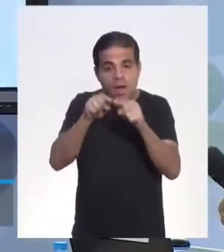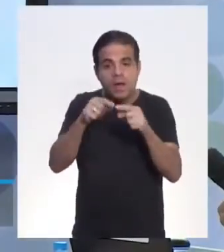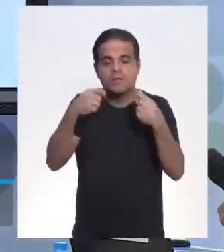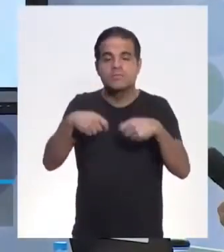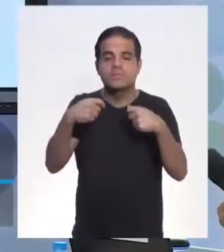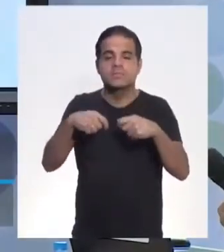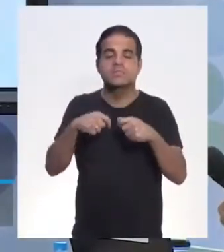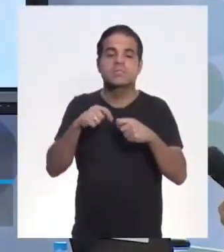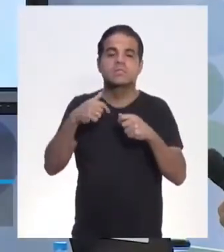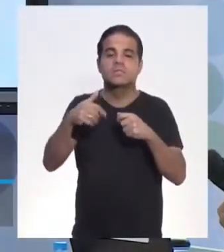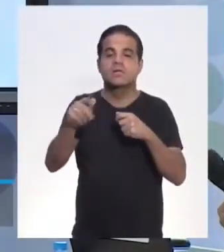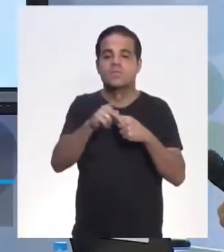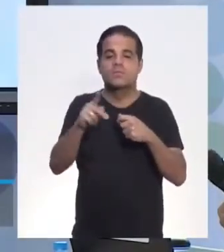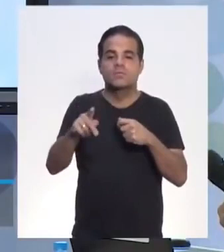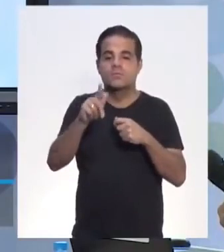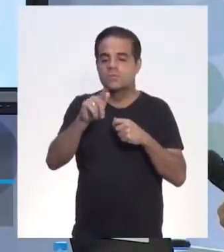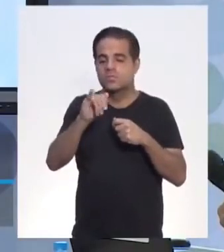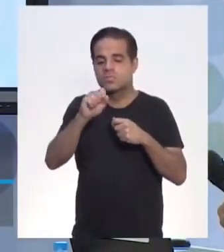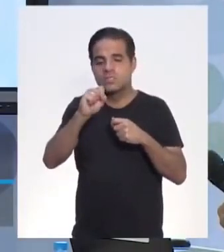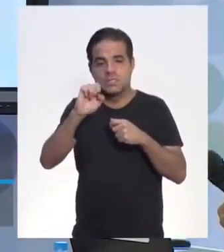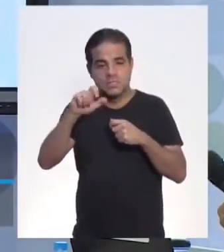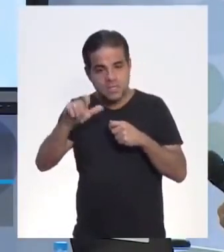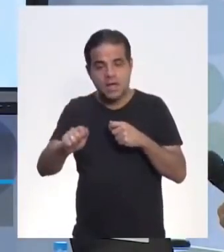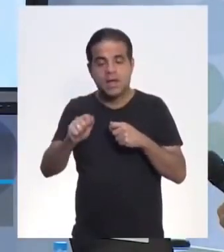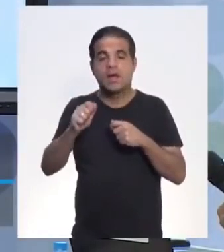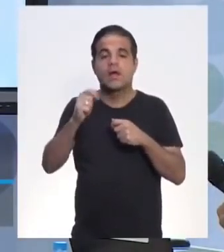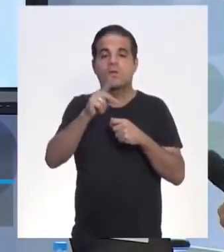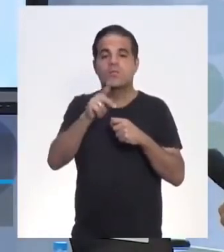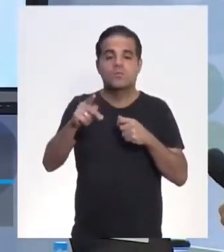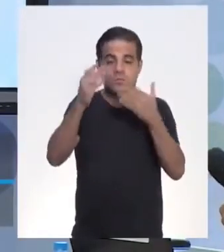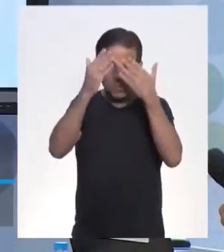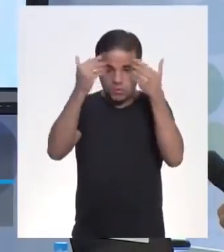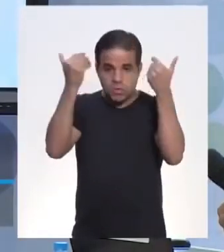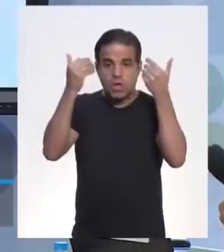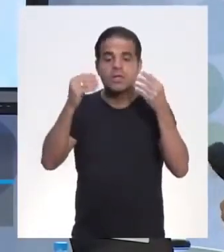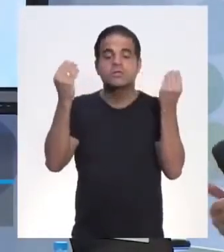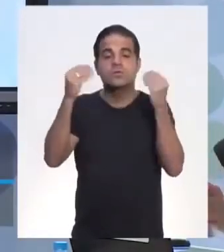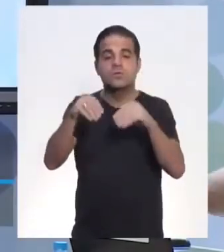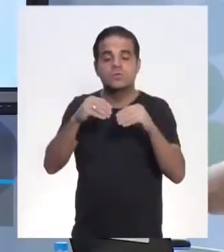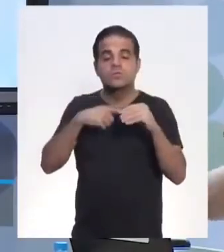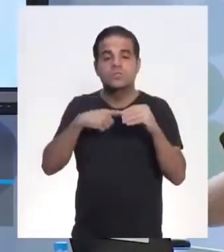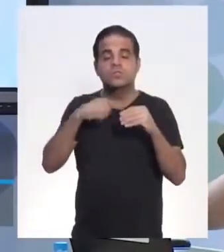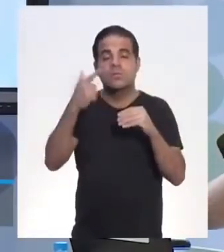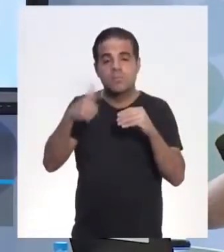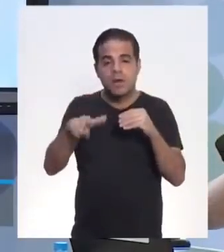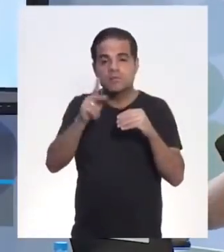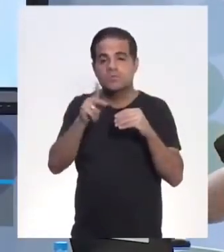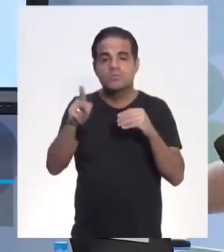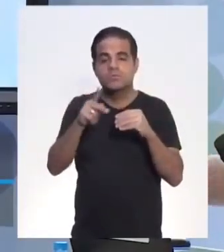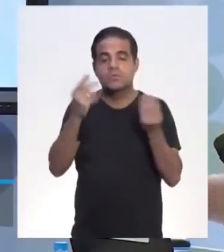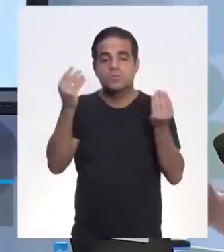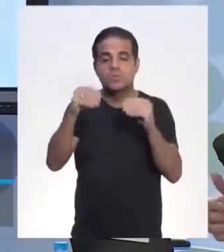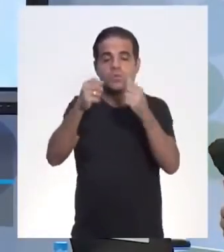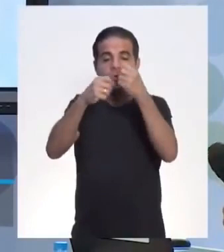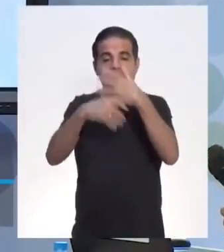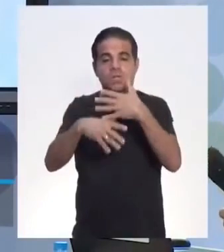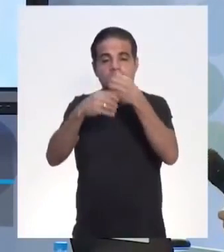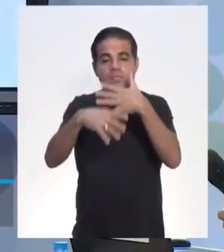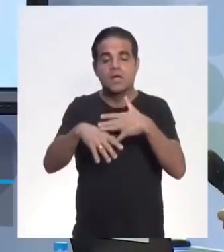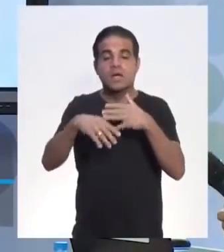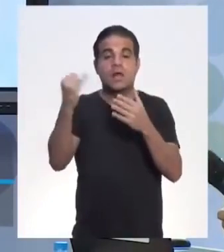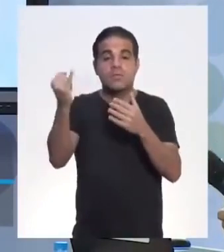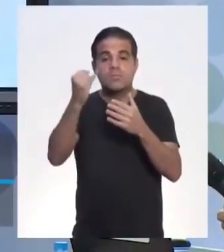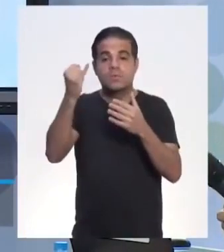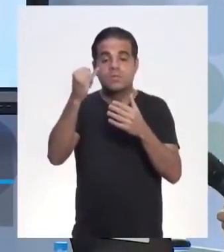é isso que provável provavelmente a professora Gisela como outros que o professor Jonas disse que tinham mais professores que estavam colocando no chat a